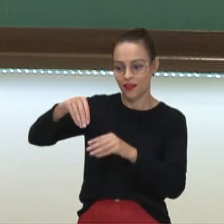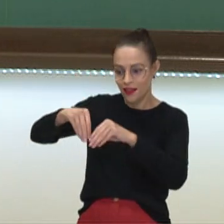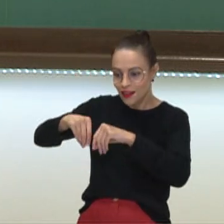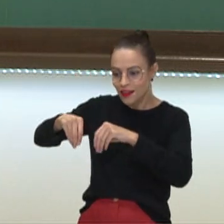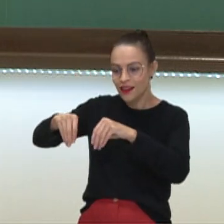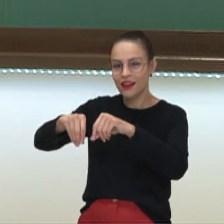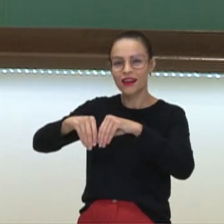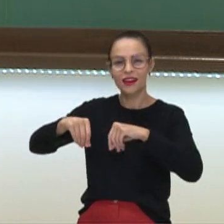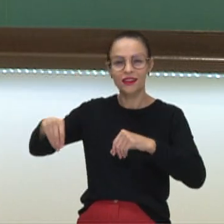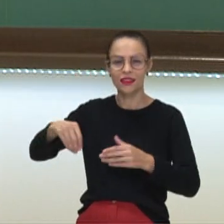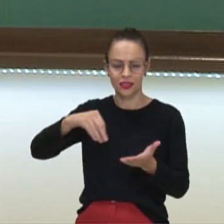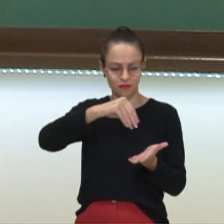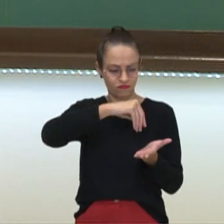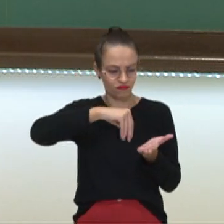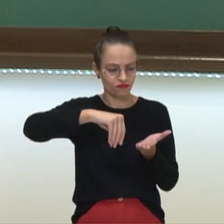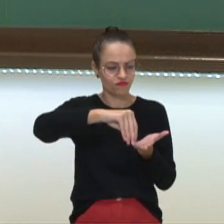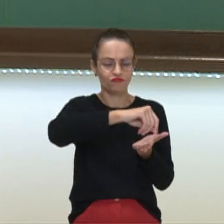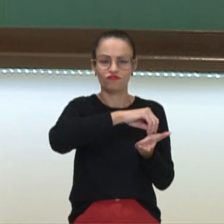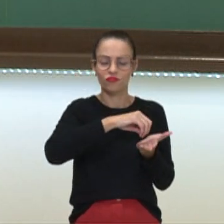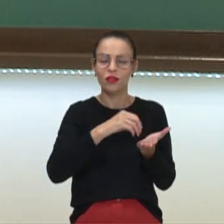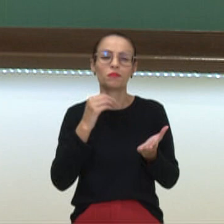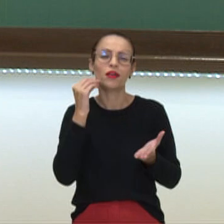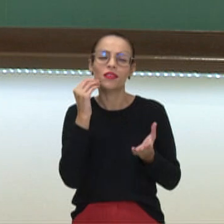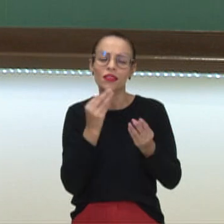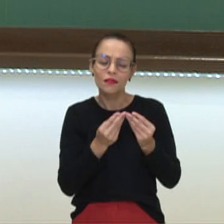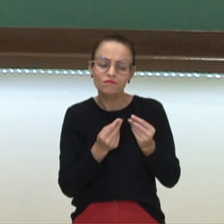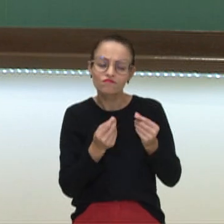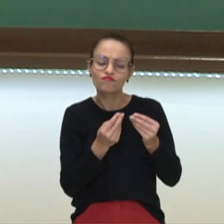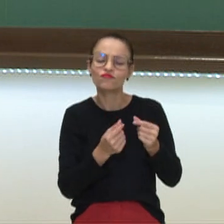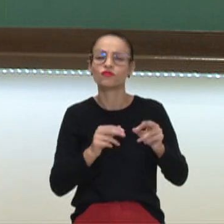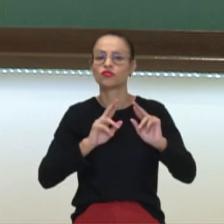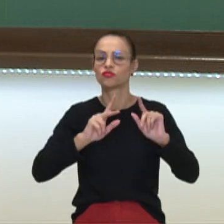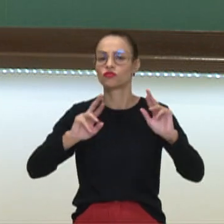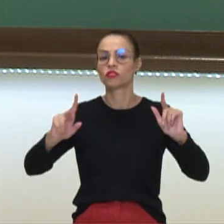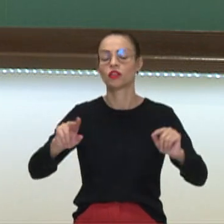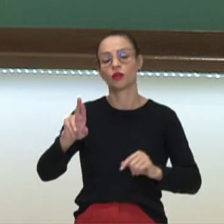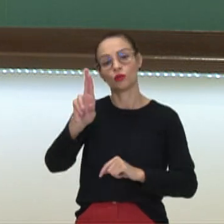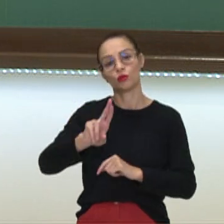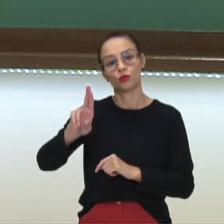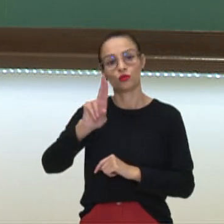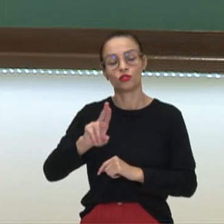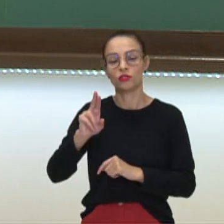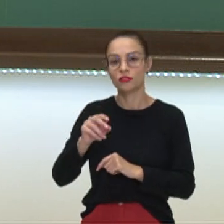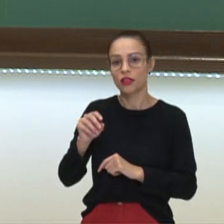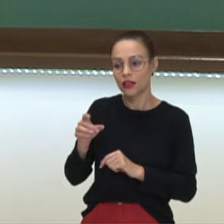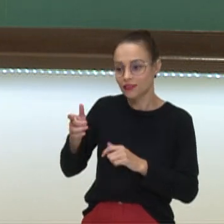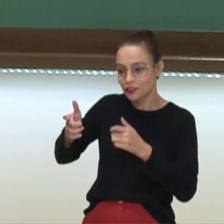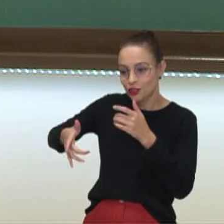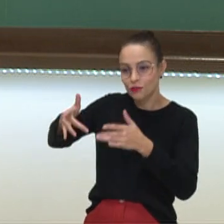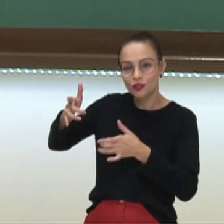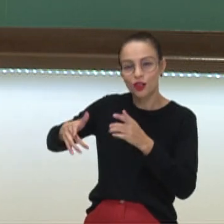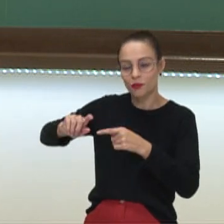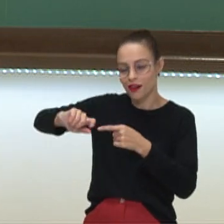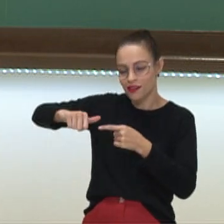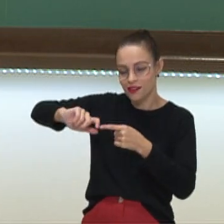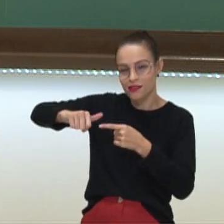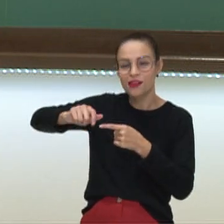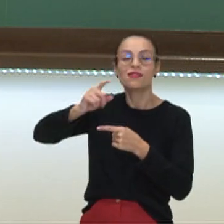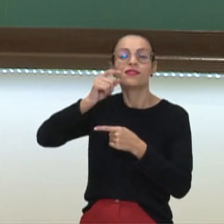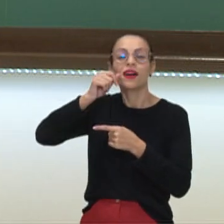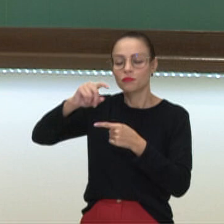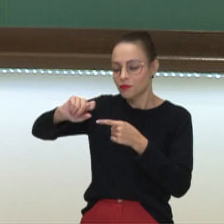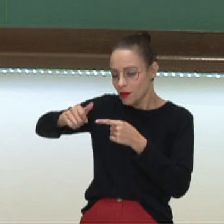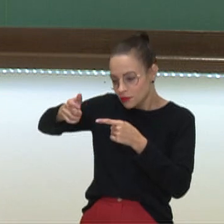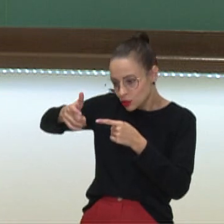também umas texturas diferentes, trabalhar também com os lápis, né, aqueles retalhinhos que sobram quando vocês apontam e criar,